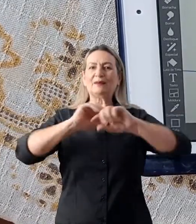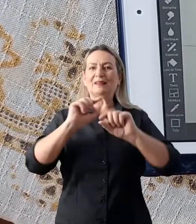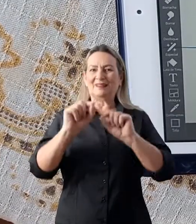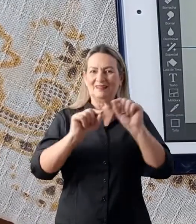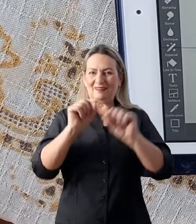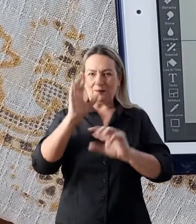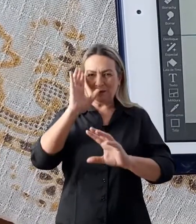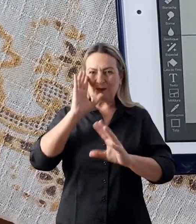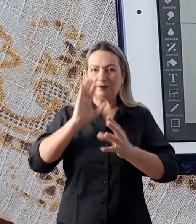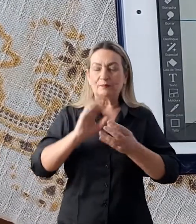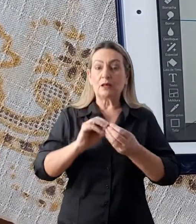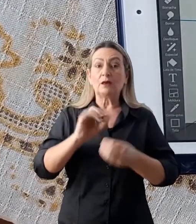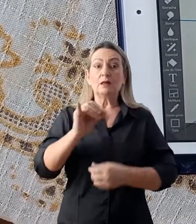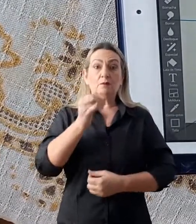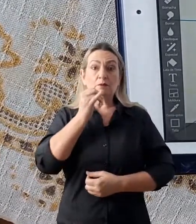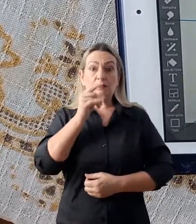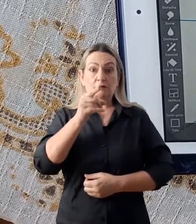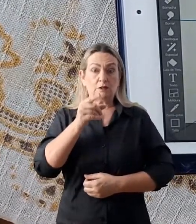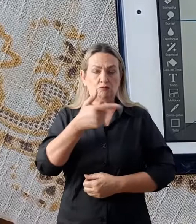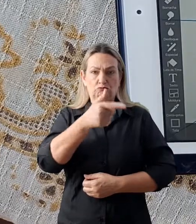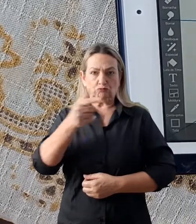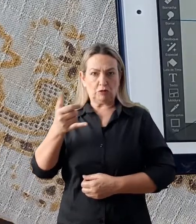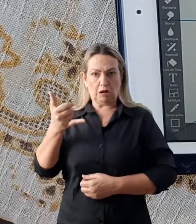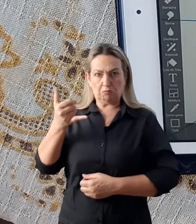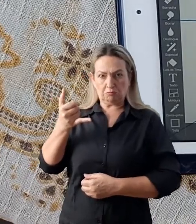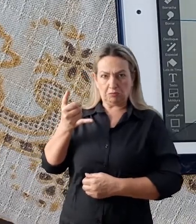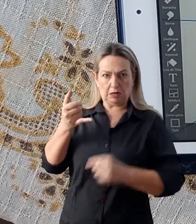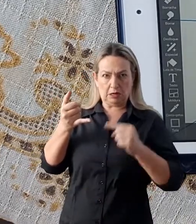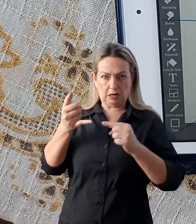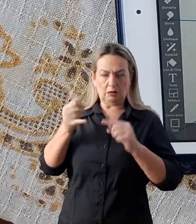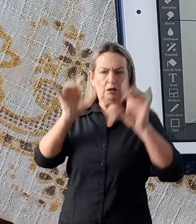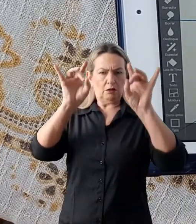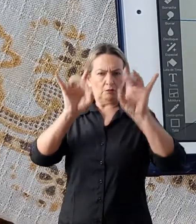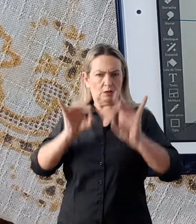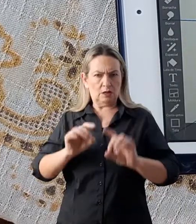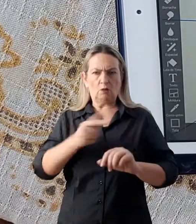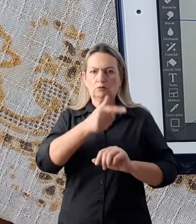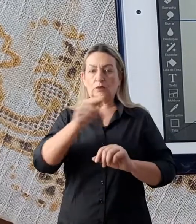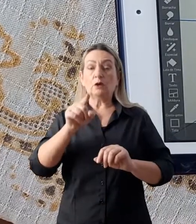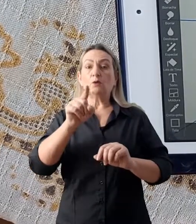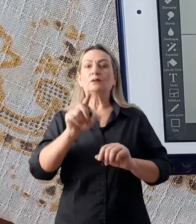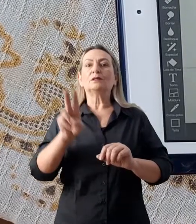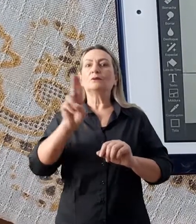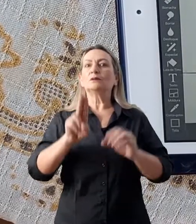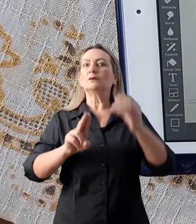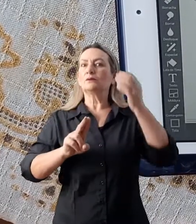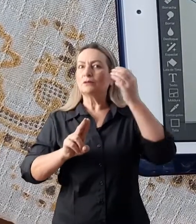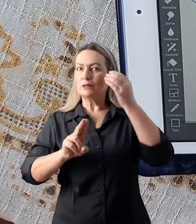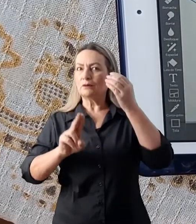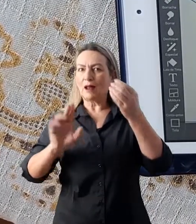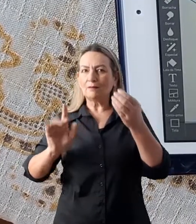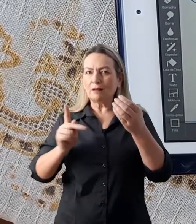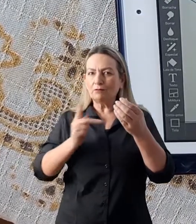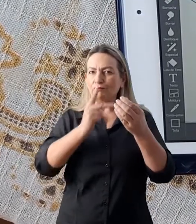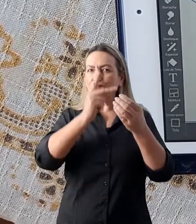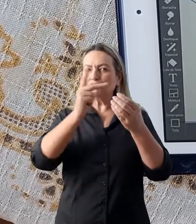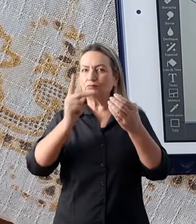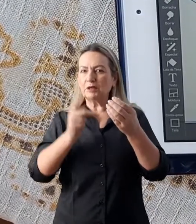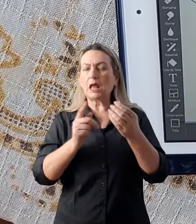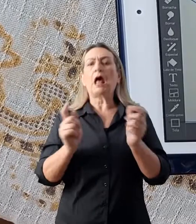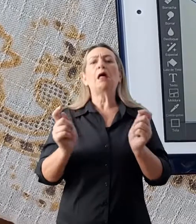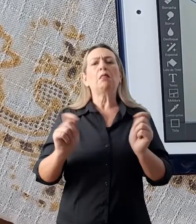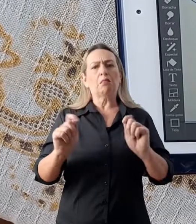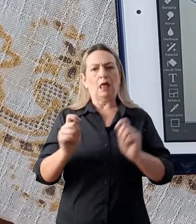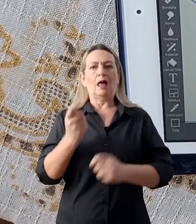E como eu falei, se você não tem uma caneta Apple Pencil ou se você está utilizando o seu celular para fazer o desenho, você consegue